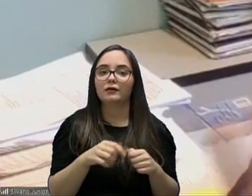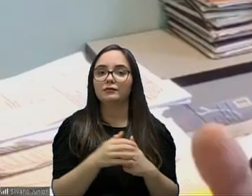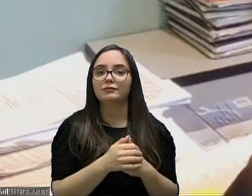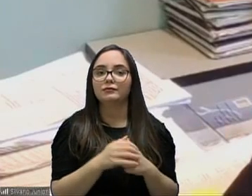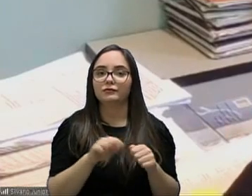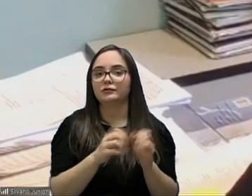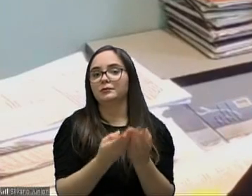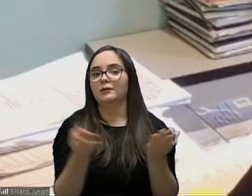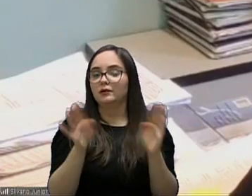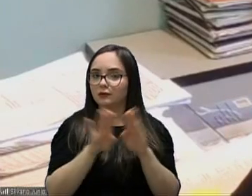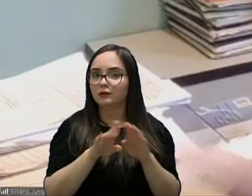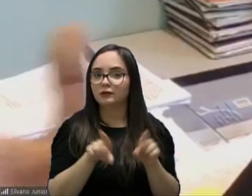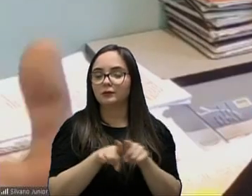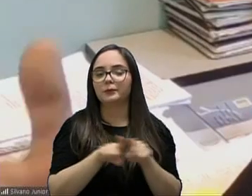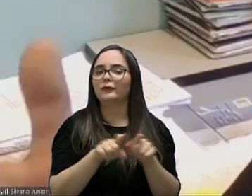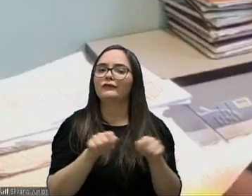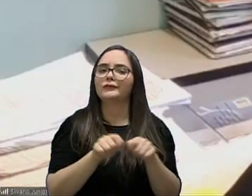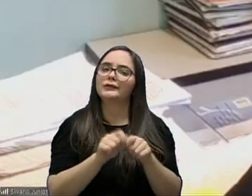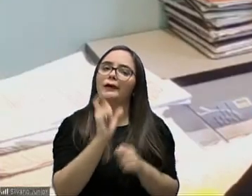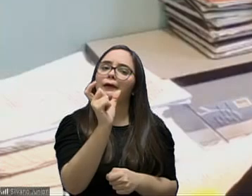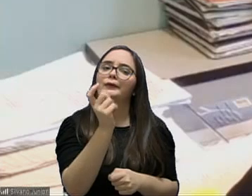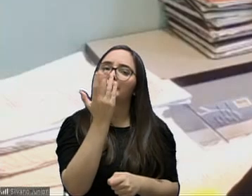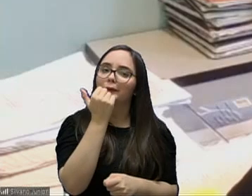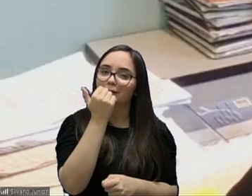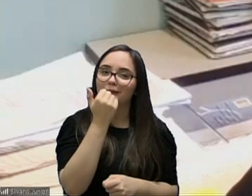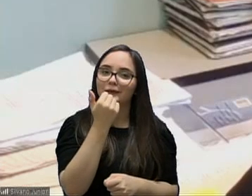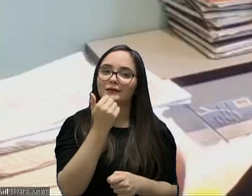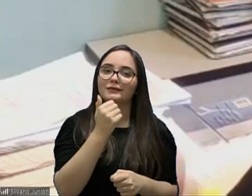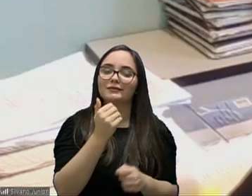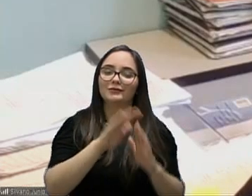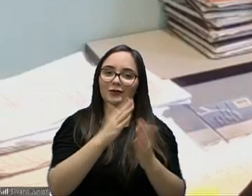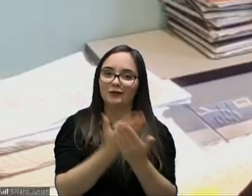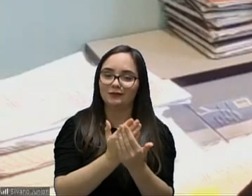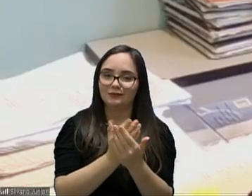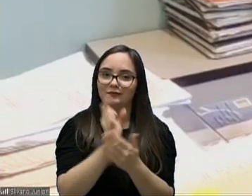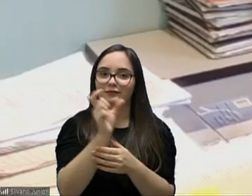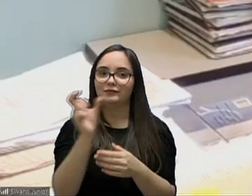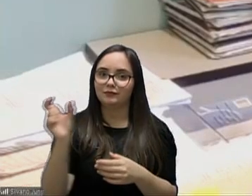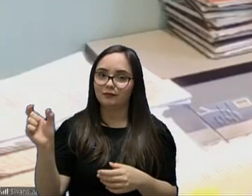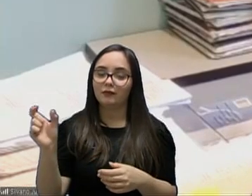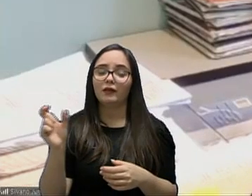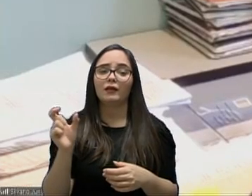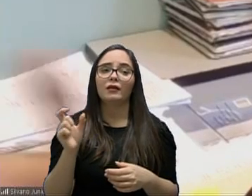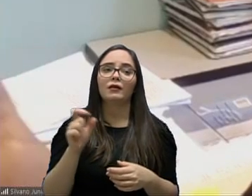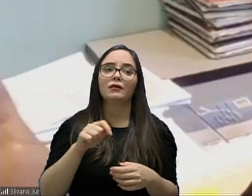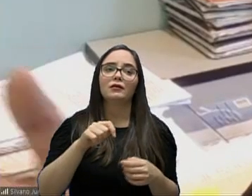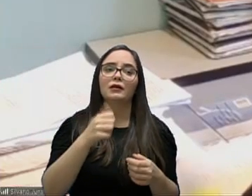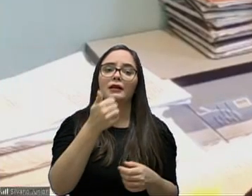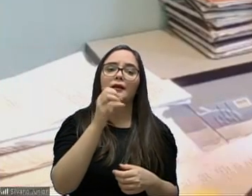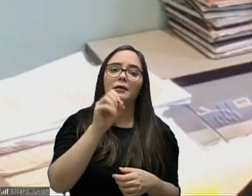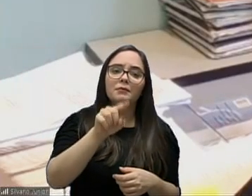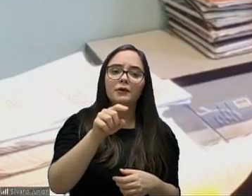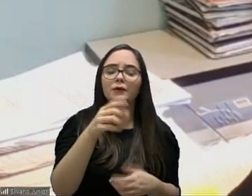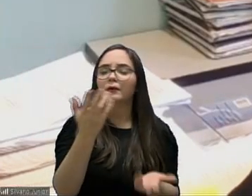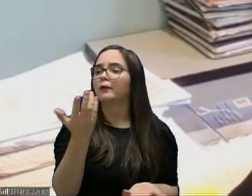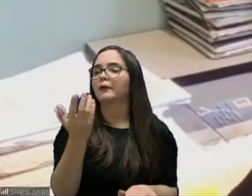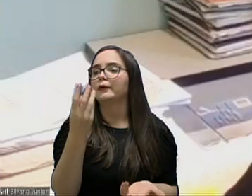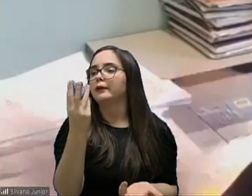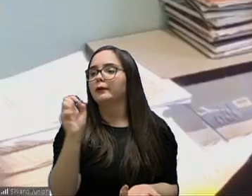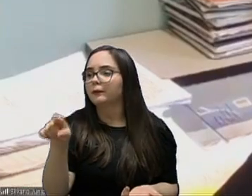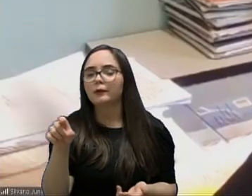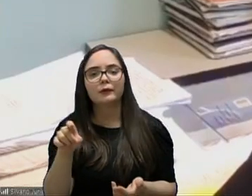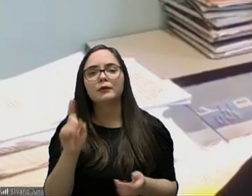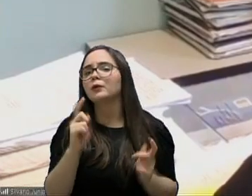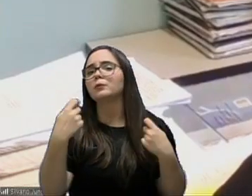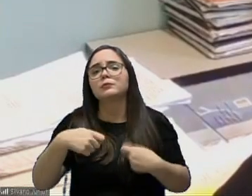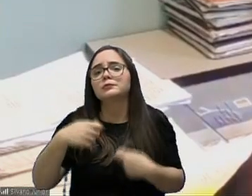esse negócio do cartão do merenda não tem que ser para 9.843 ou 10 mil pessoas, 10 famílias. Tem que ser para